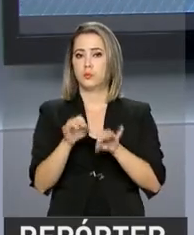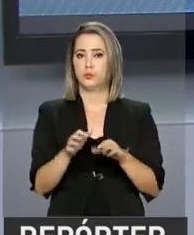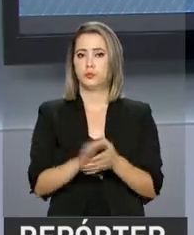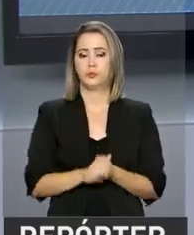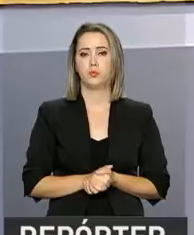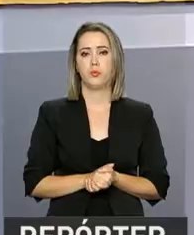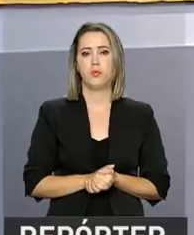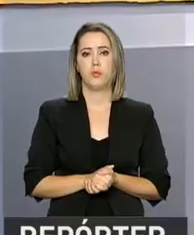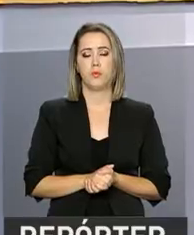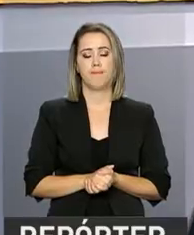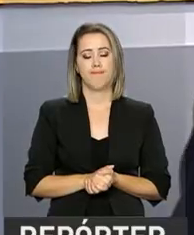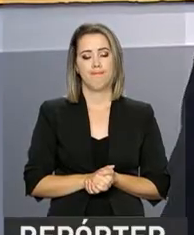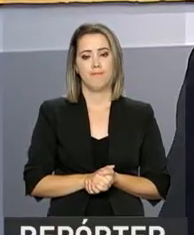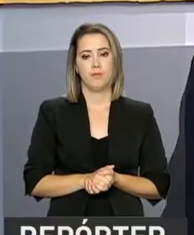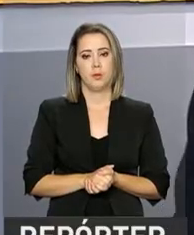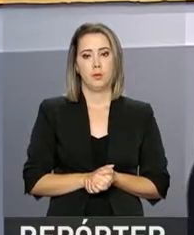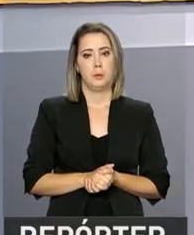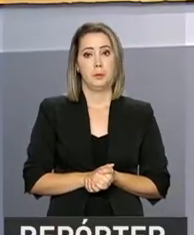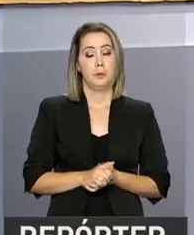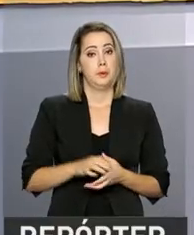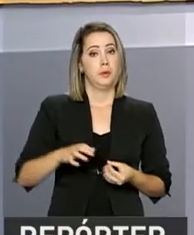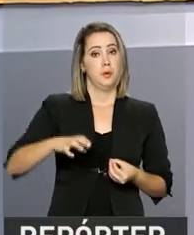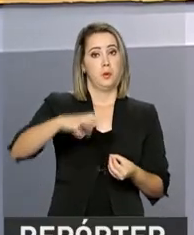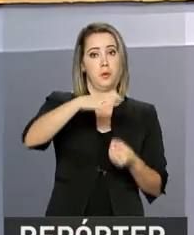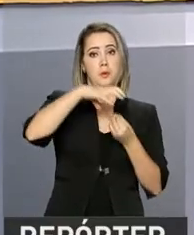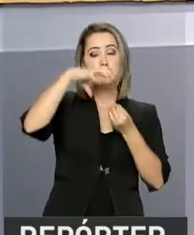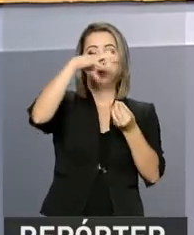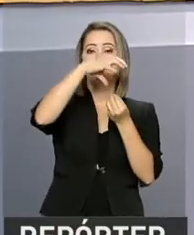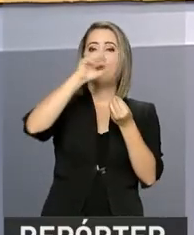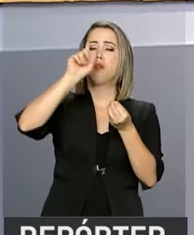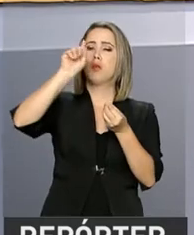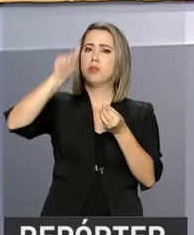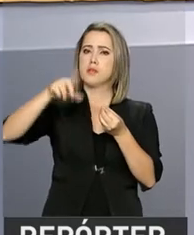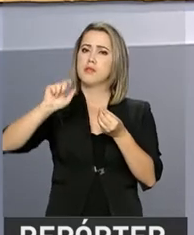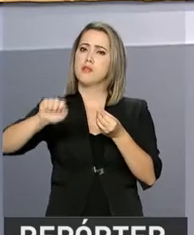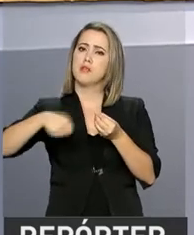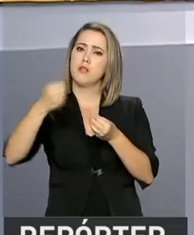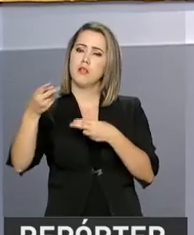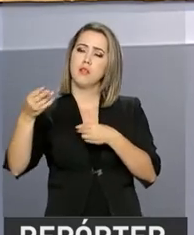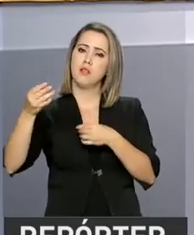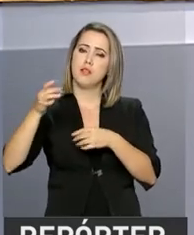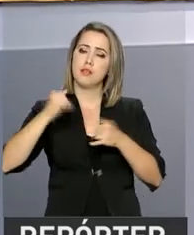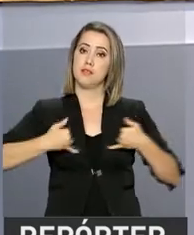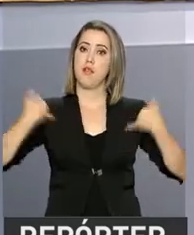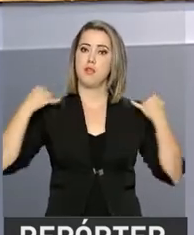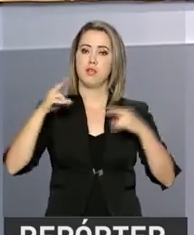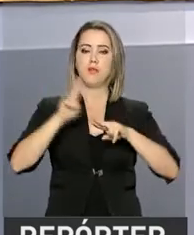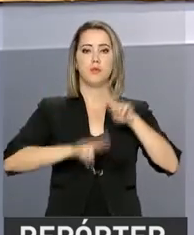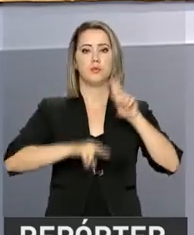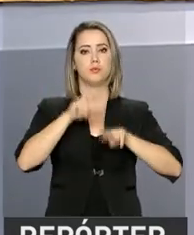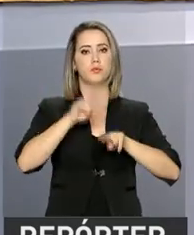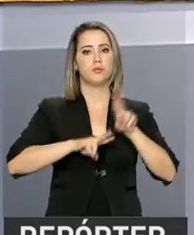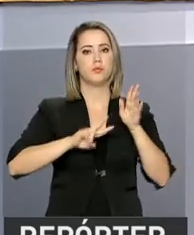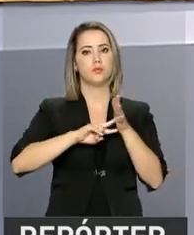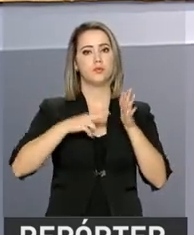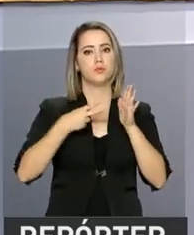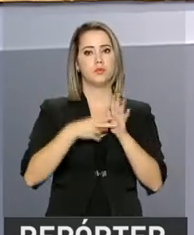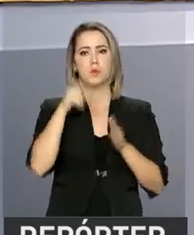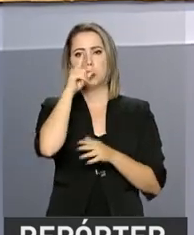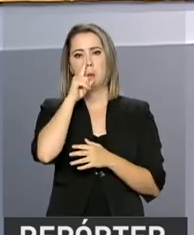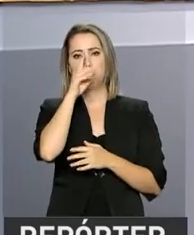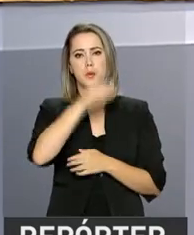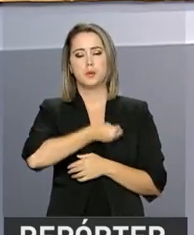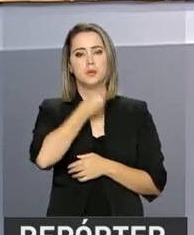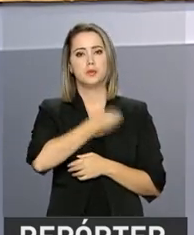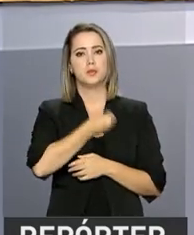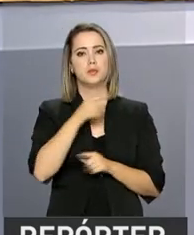educação. Os balões, que são símbolos das festas juninas no Brasil, representam um perigo para a vida e também para o